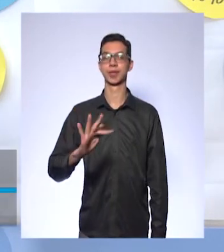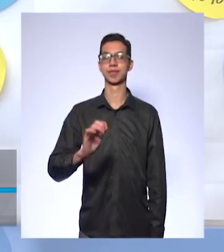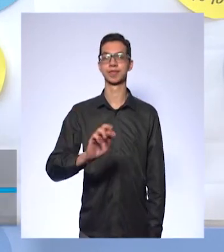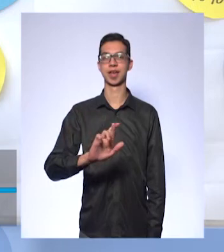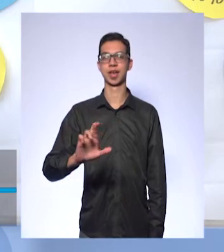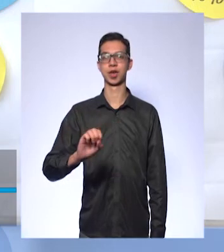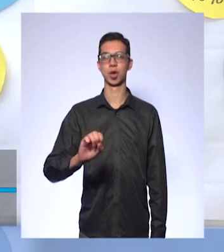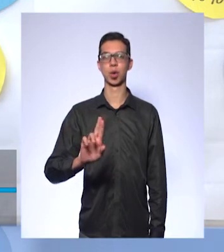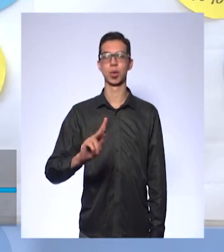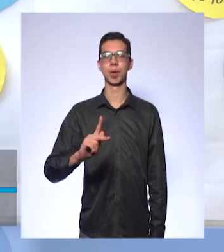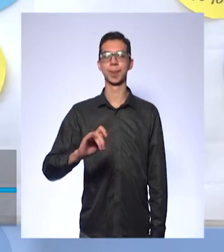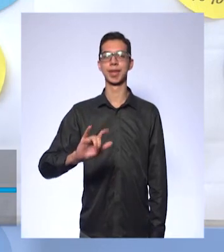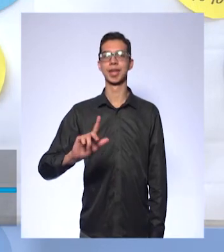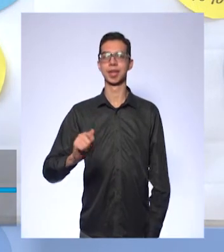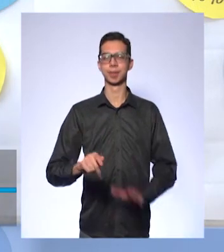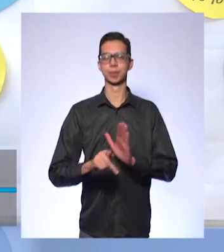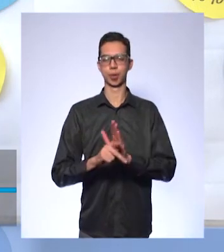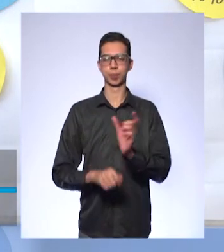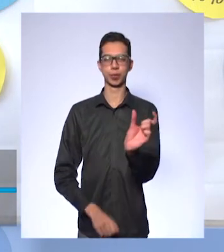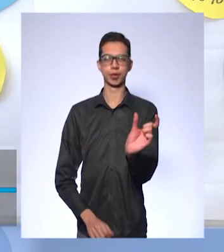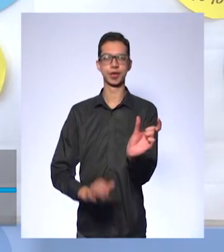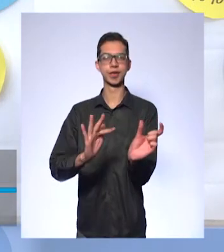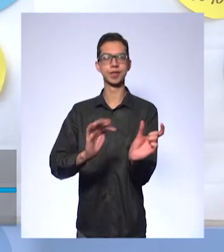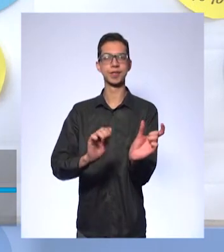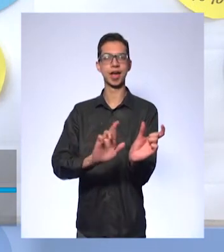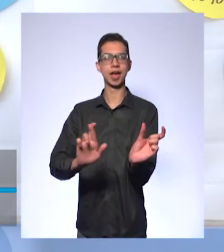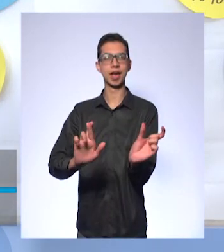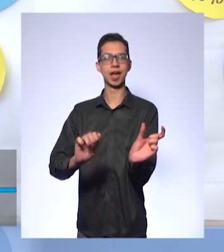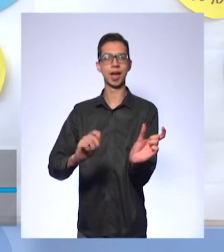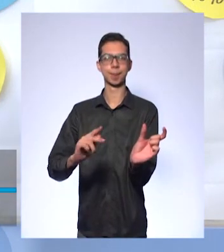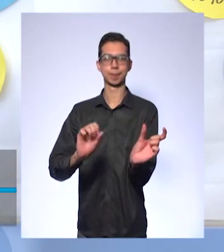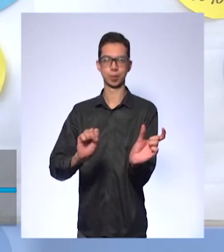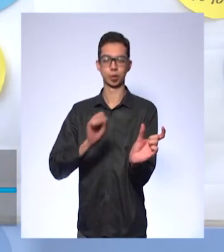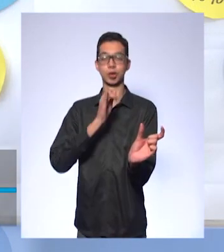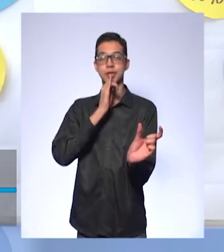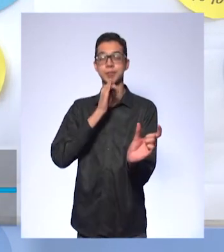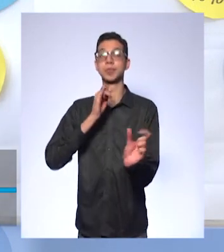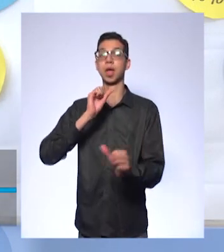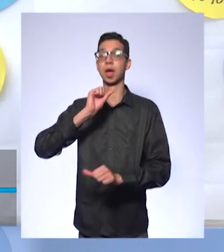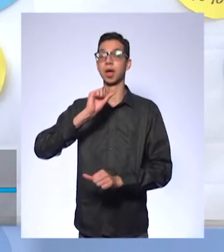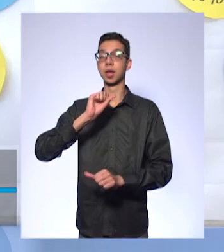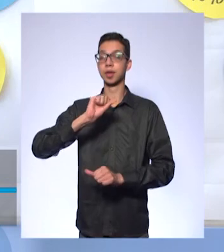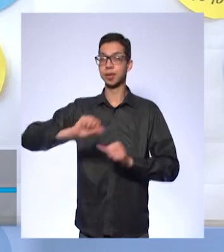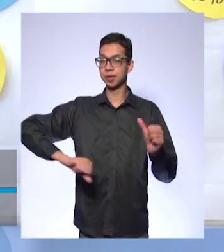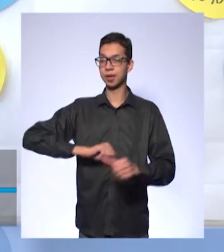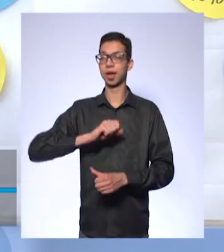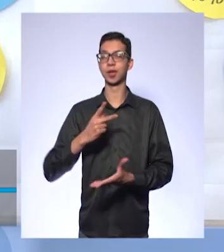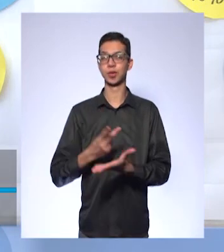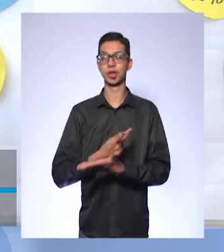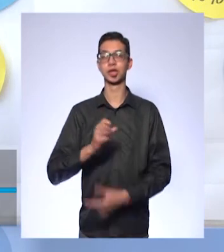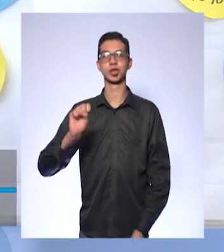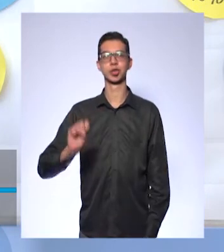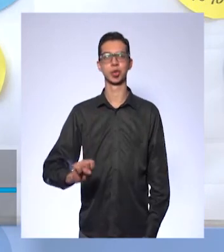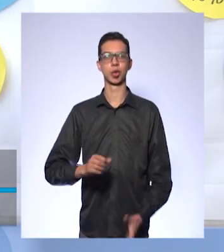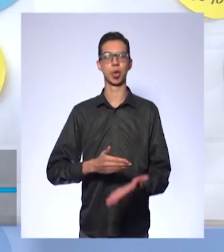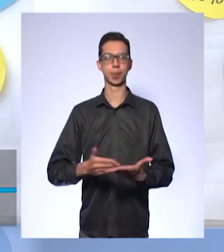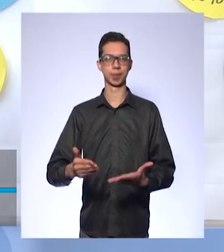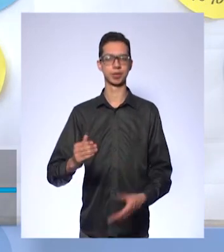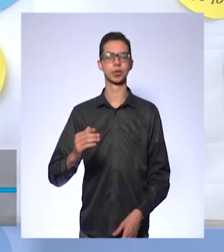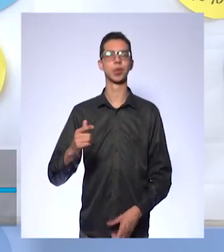de farrapos. Então essa revolta que aconteceu lá no sul, começou no Rio Grande do